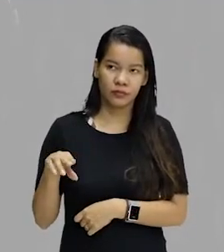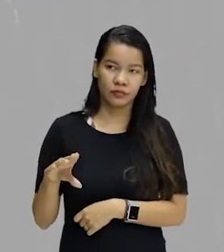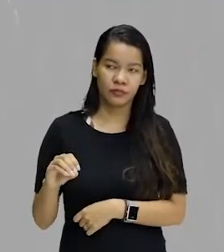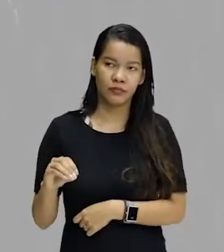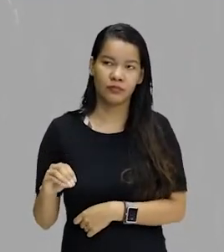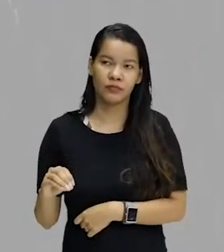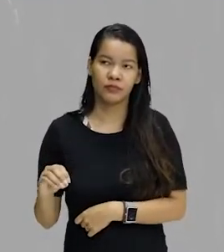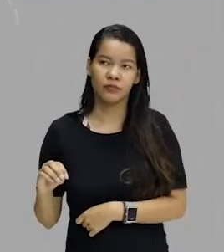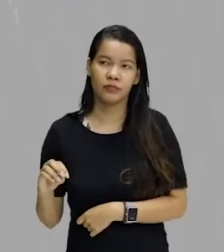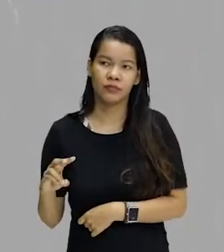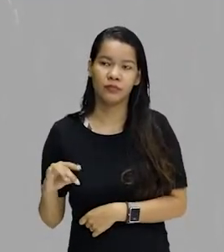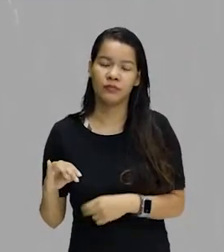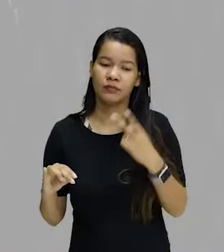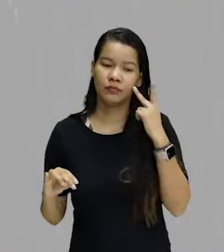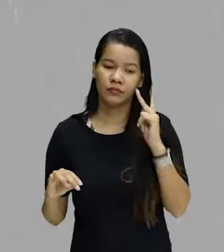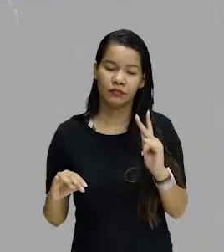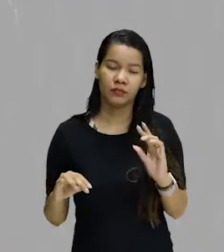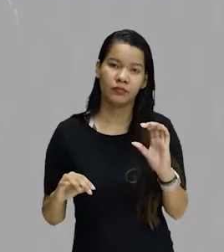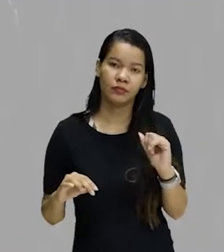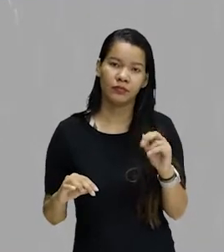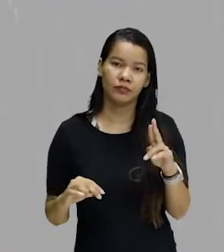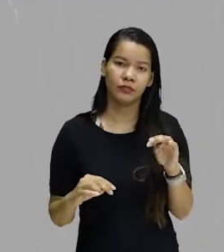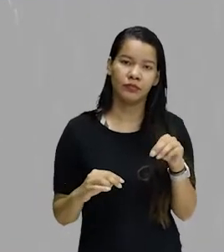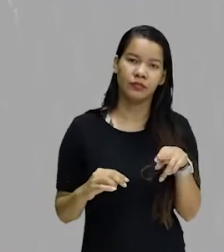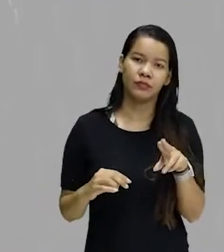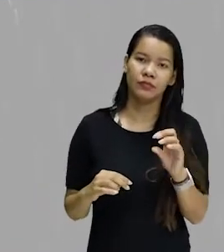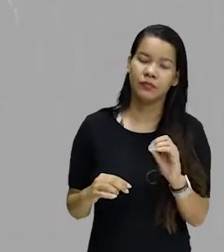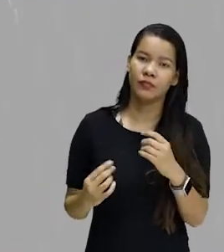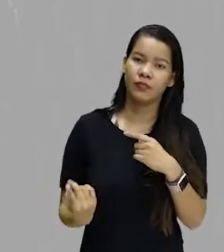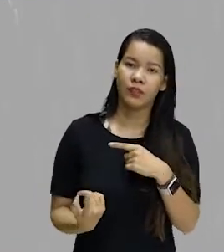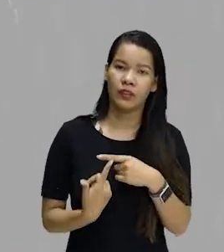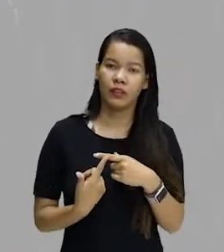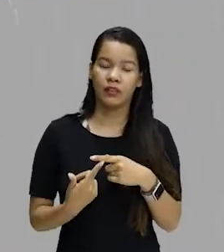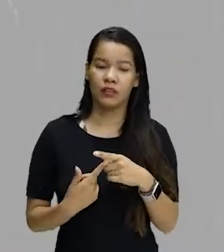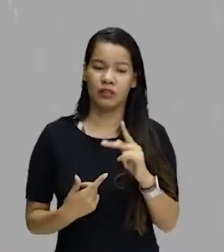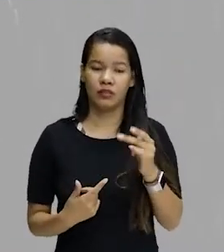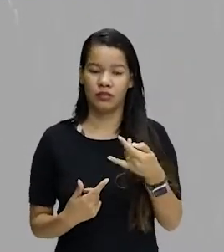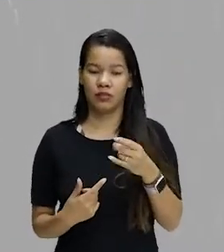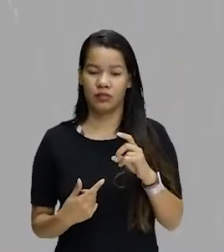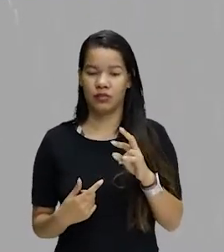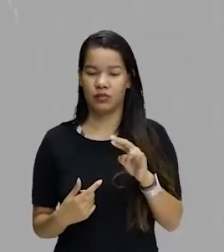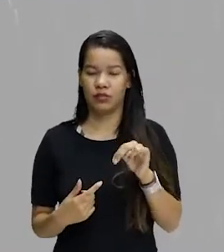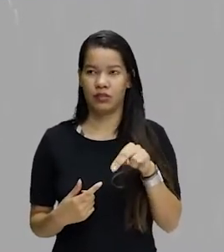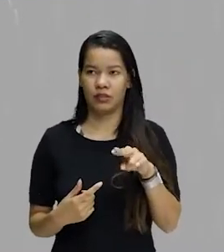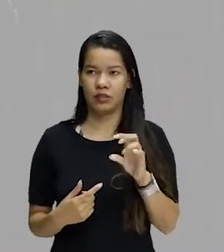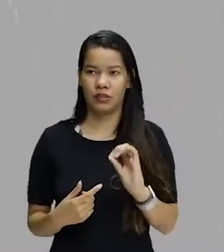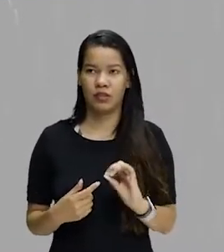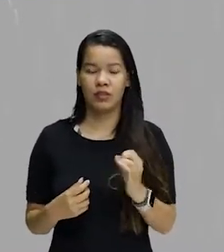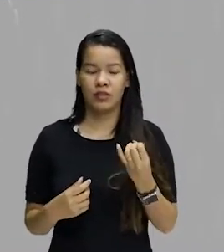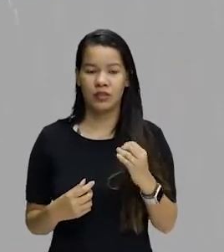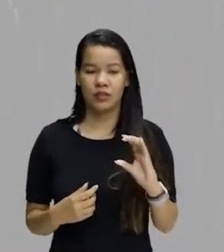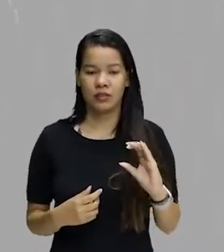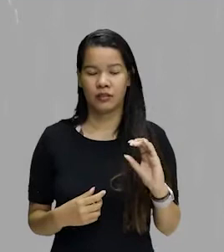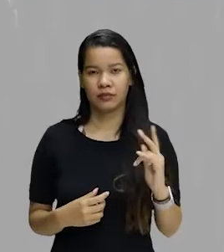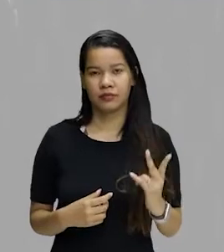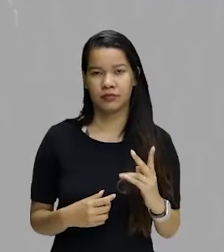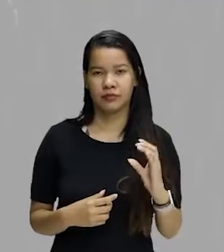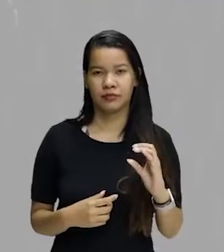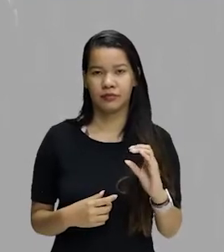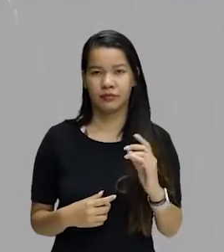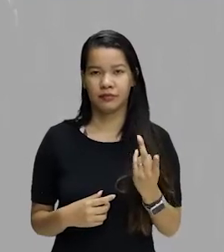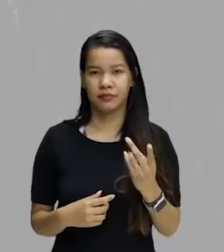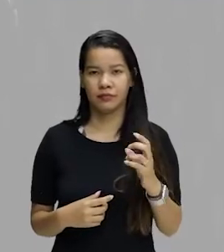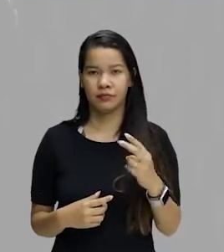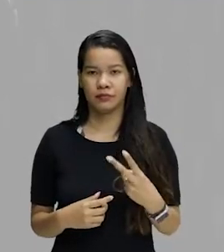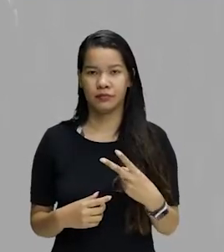O hidrogênio vai para o carbono mais hidrogenado. CH, CH2, quem é o mais